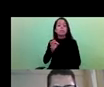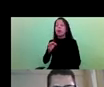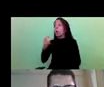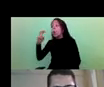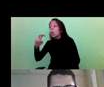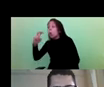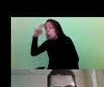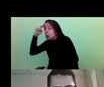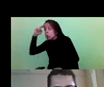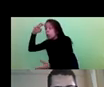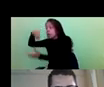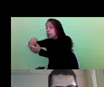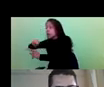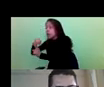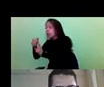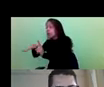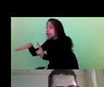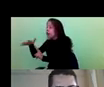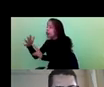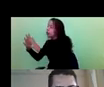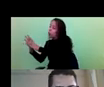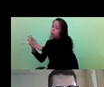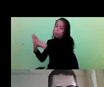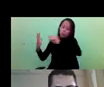e social não refletida.